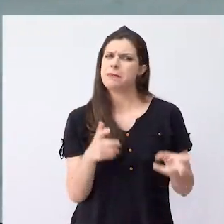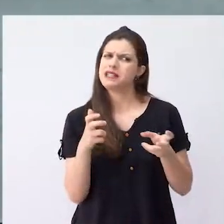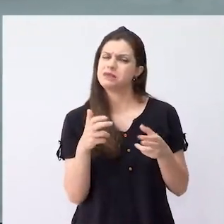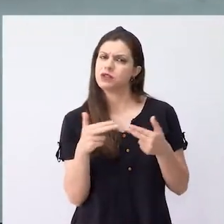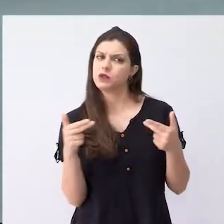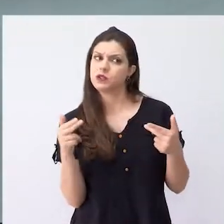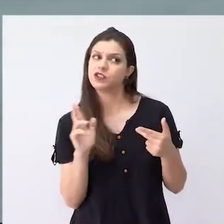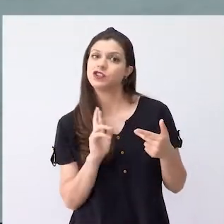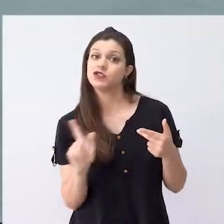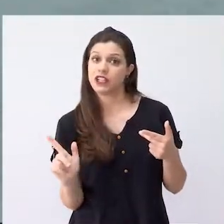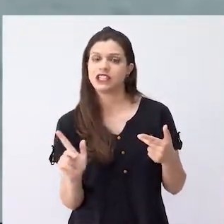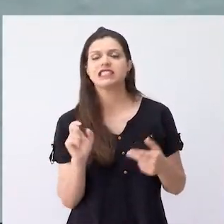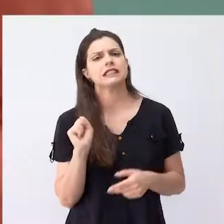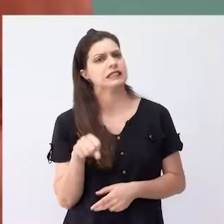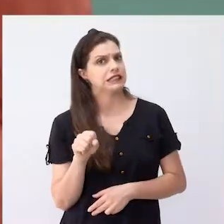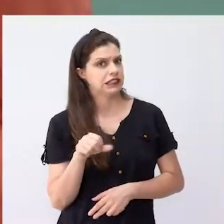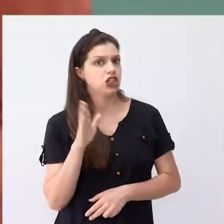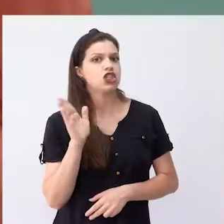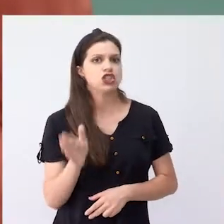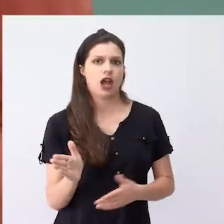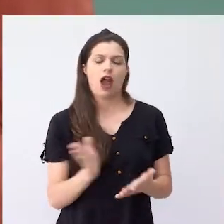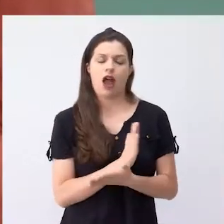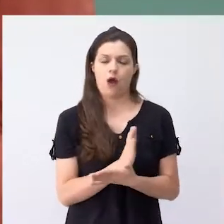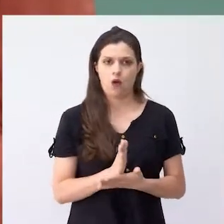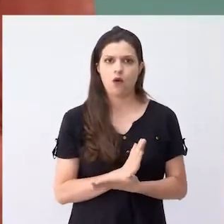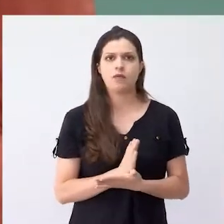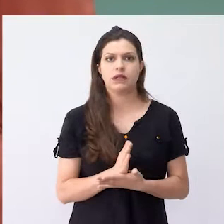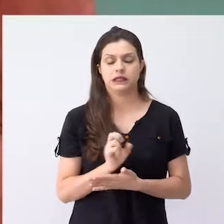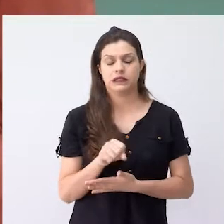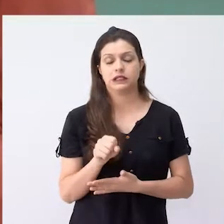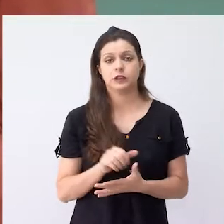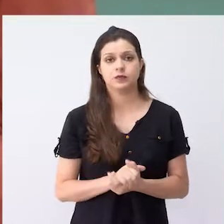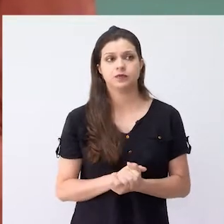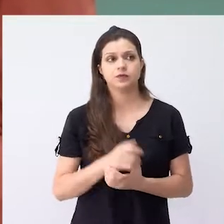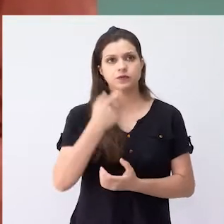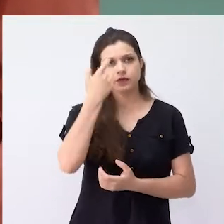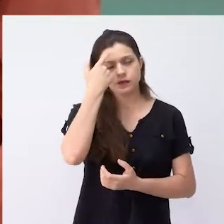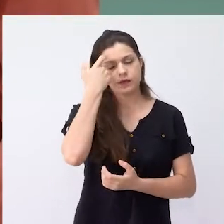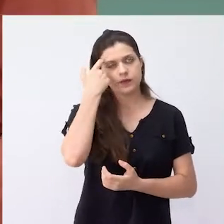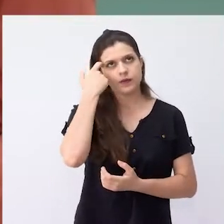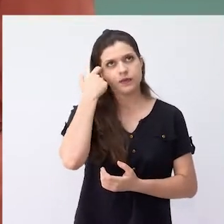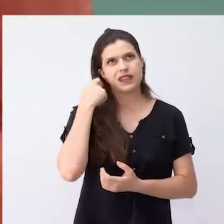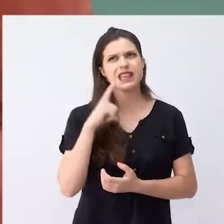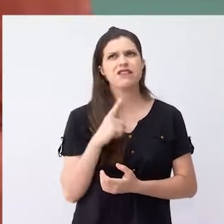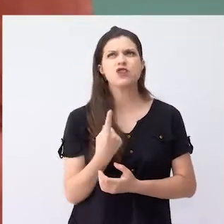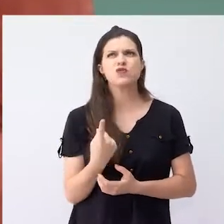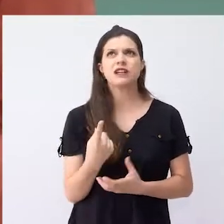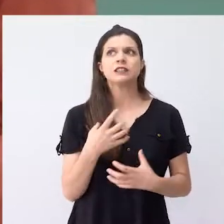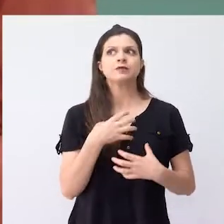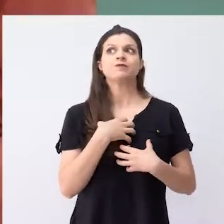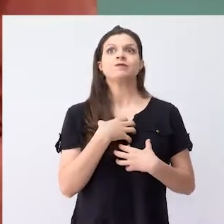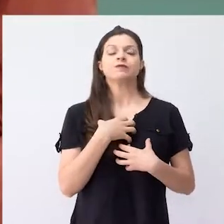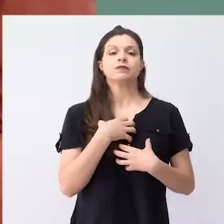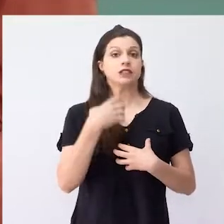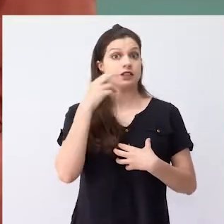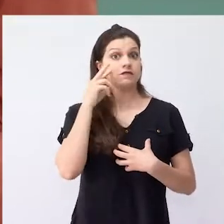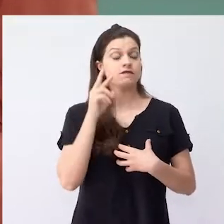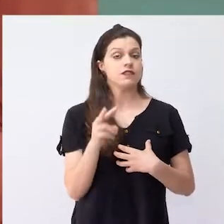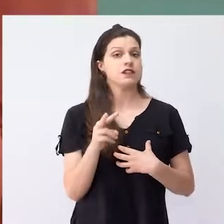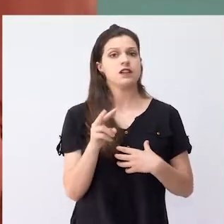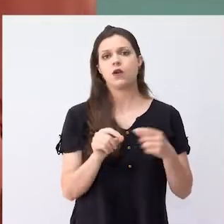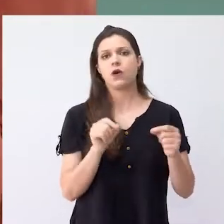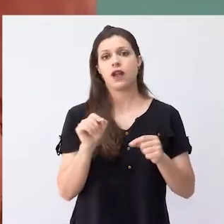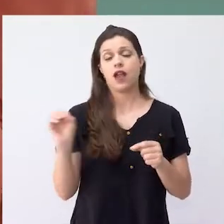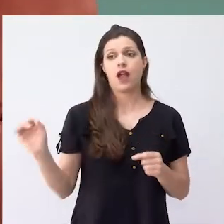que você pode compartilhar com a gente? Sim, eu já participei de algumas. Uma que foi muito, muito assim,